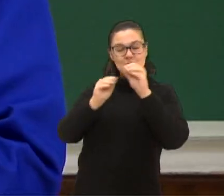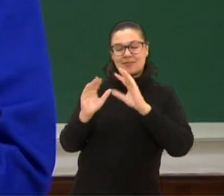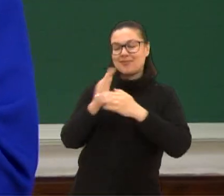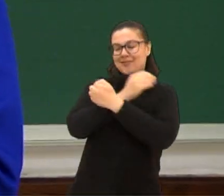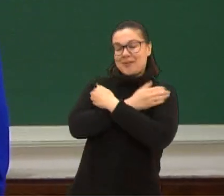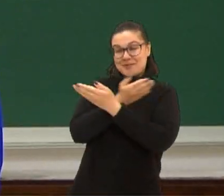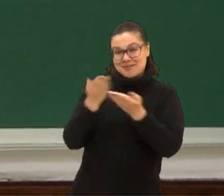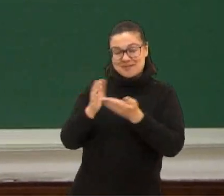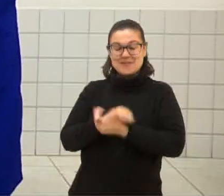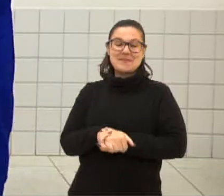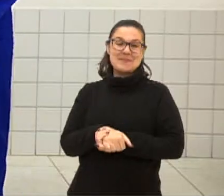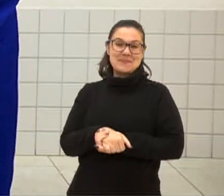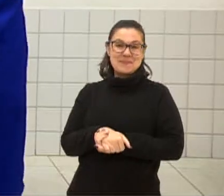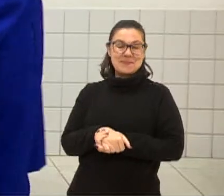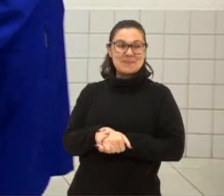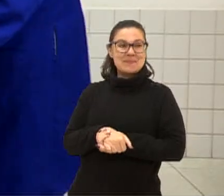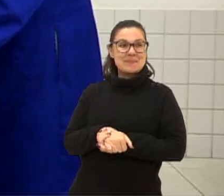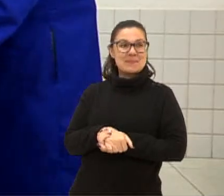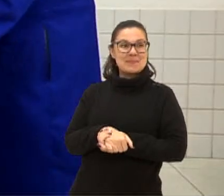Beijo, João.